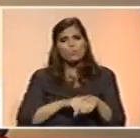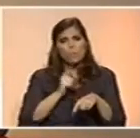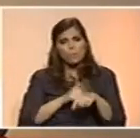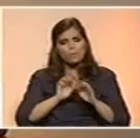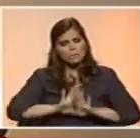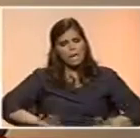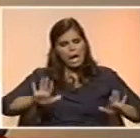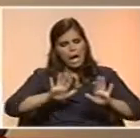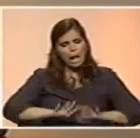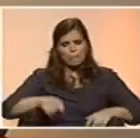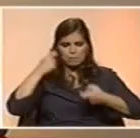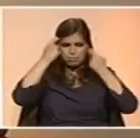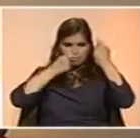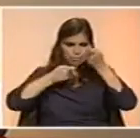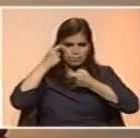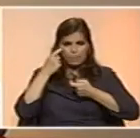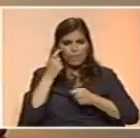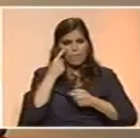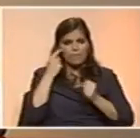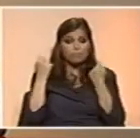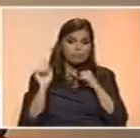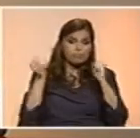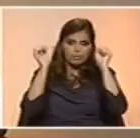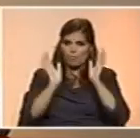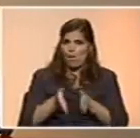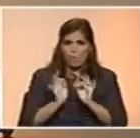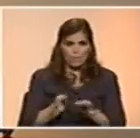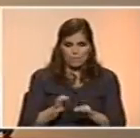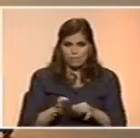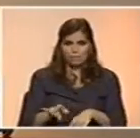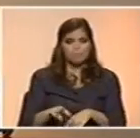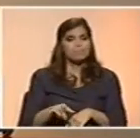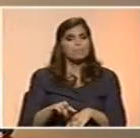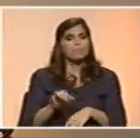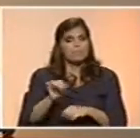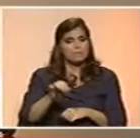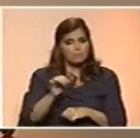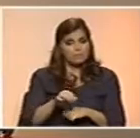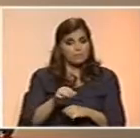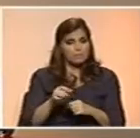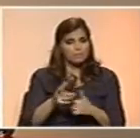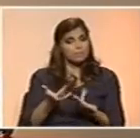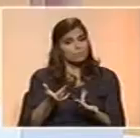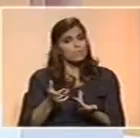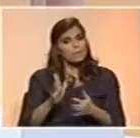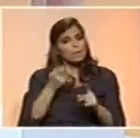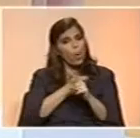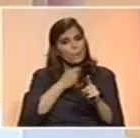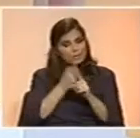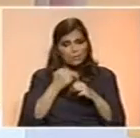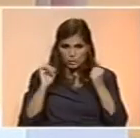calma e reflexão para não vivermos no stress do dia a dia. O stress também é... também... também é preciso